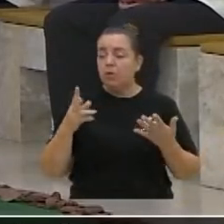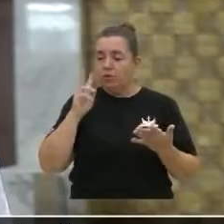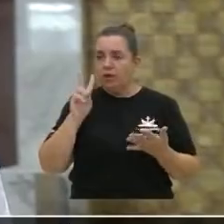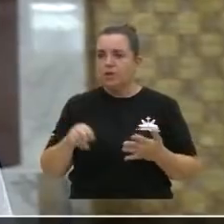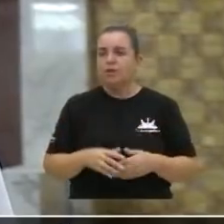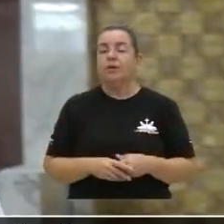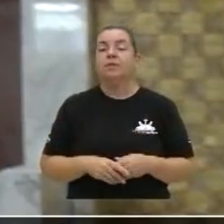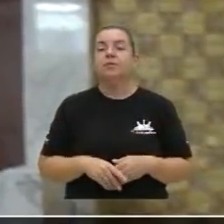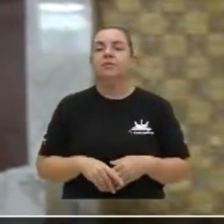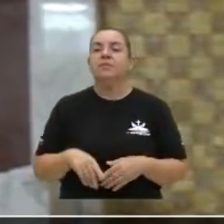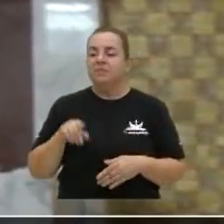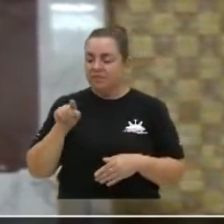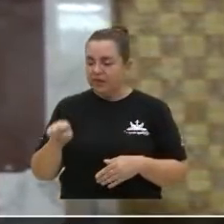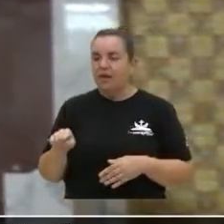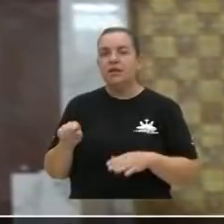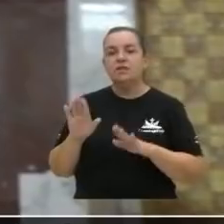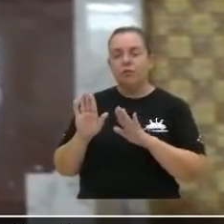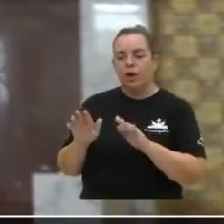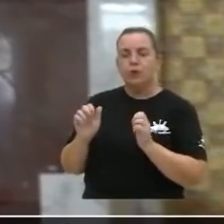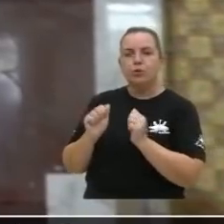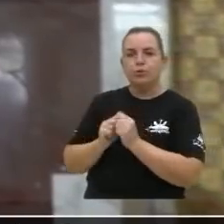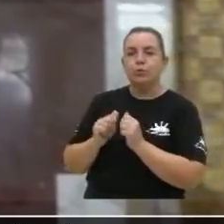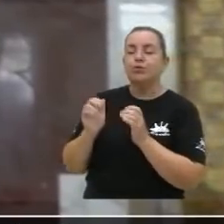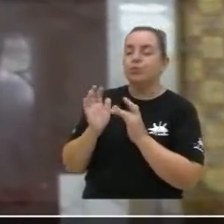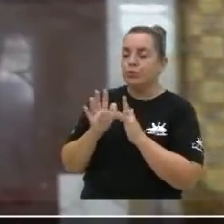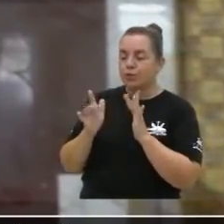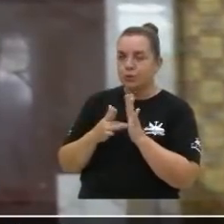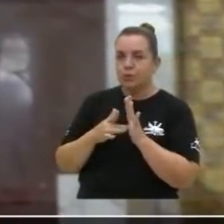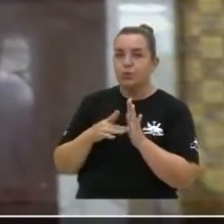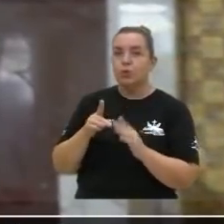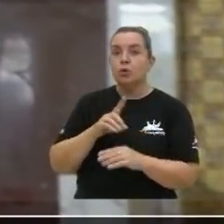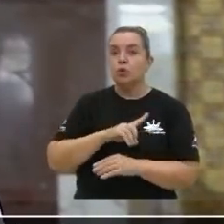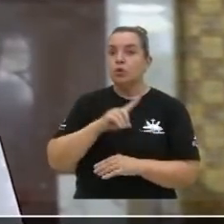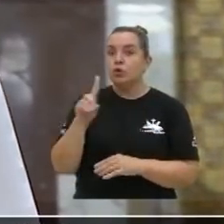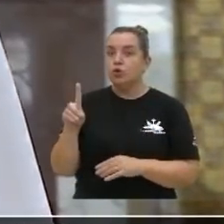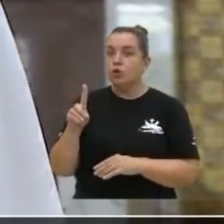Foram, passaram o dia e viram.